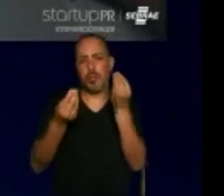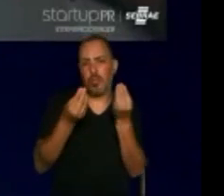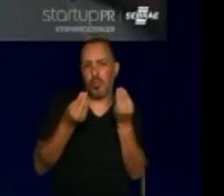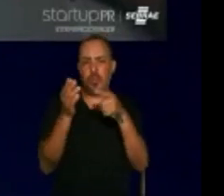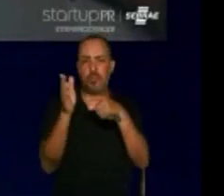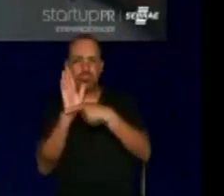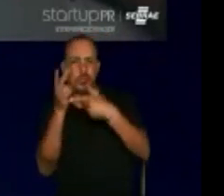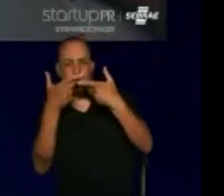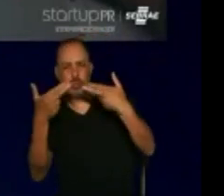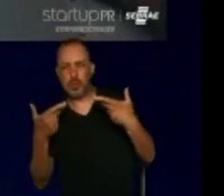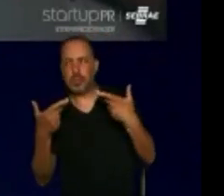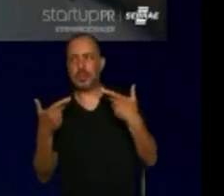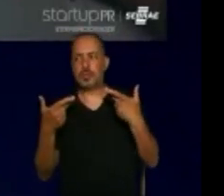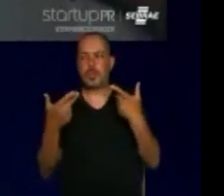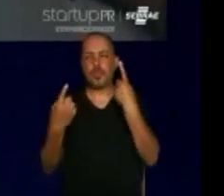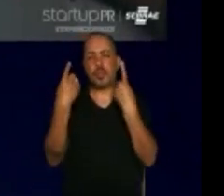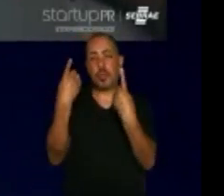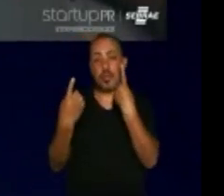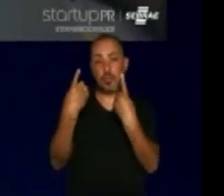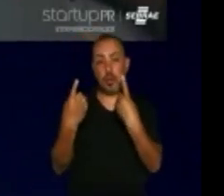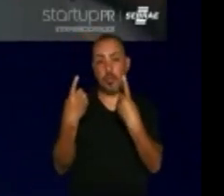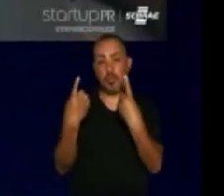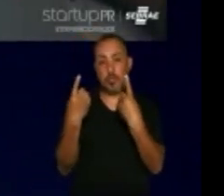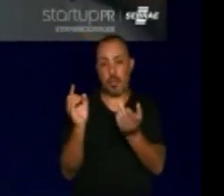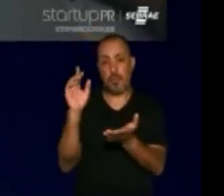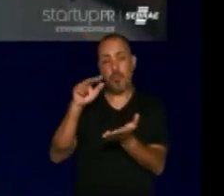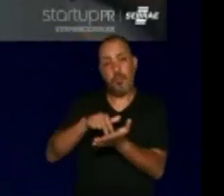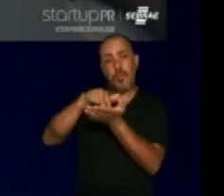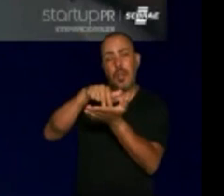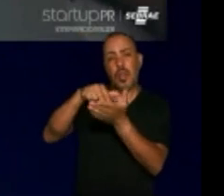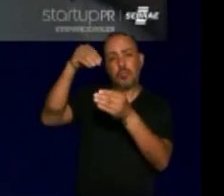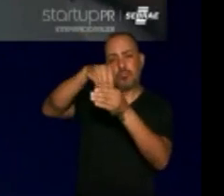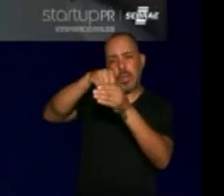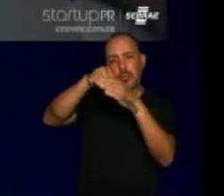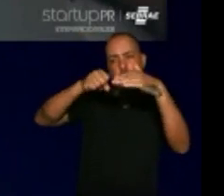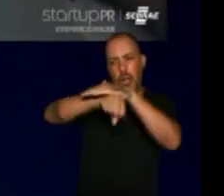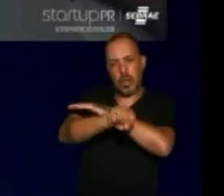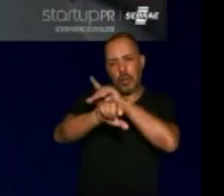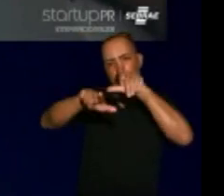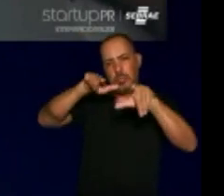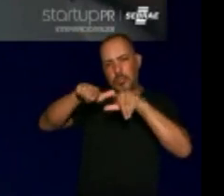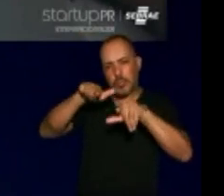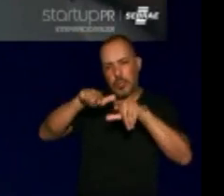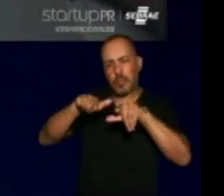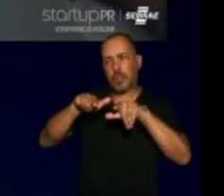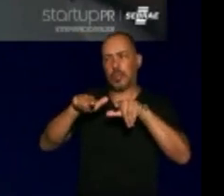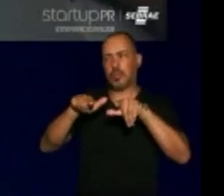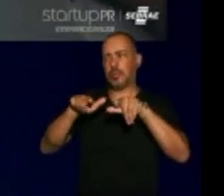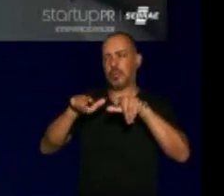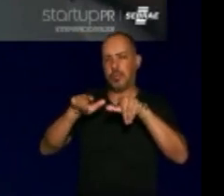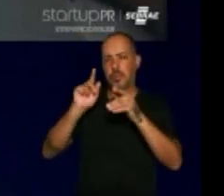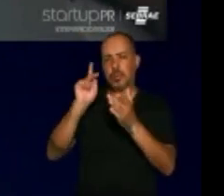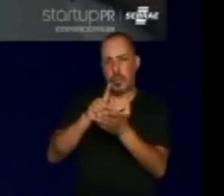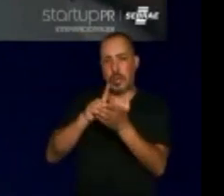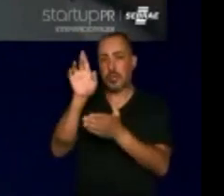lá dos seus pitches, enfim, de como que... qual é a aderência dela ao mercado que ela... que a gente está trabalhando, que elas vão estar